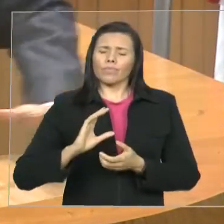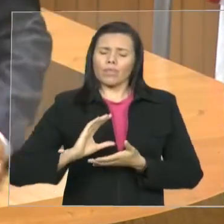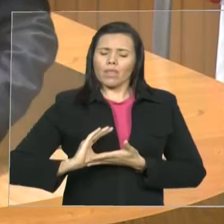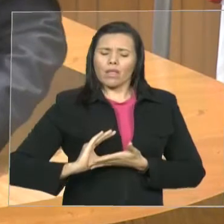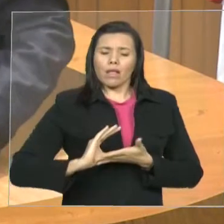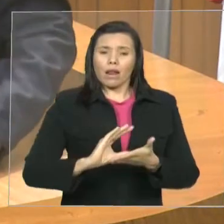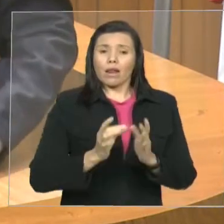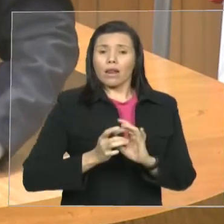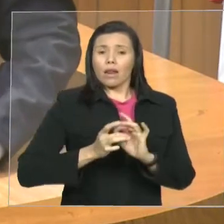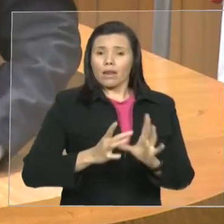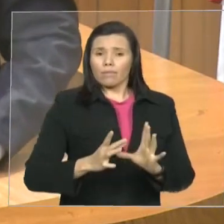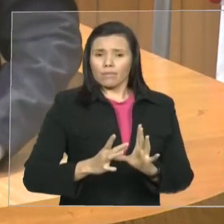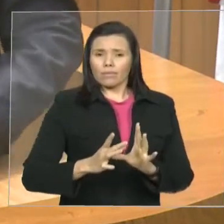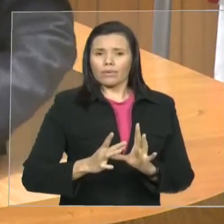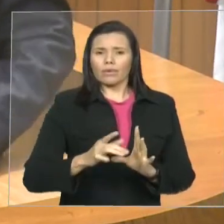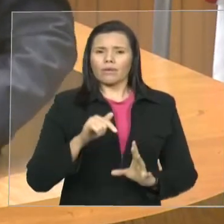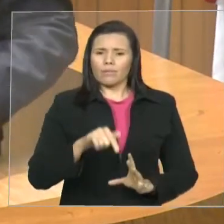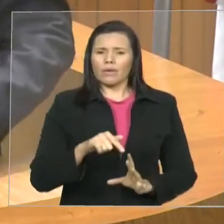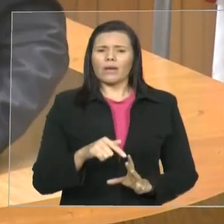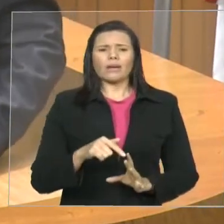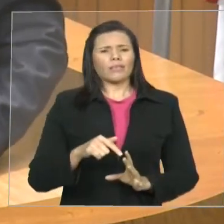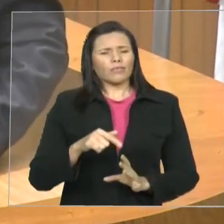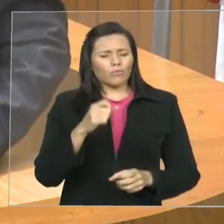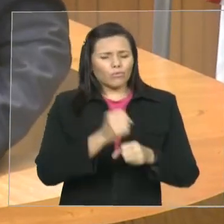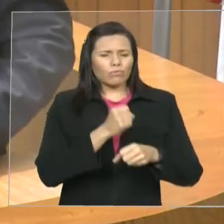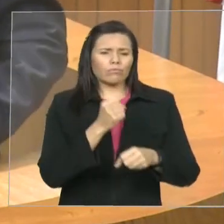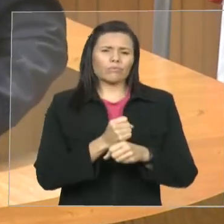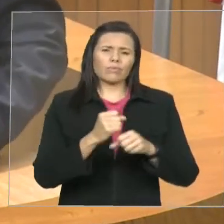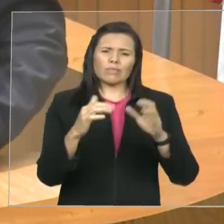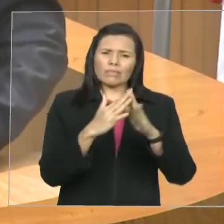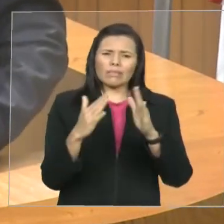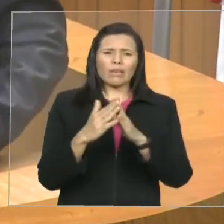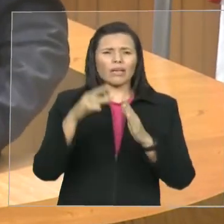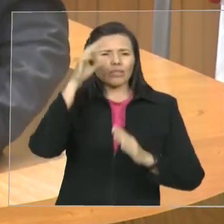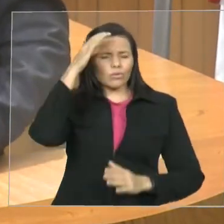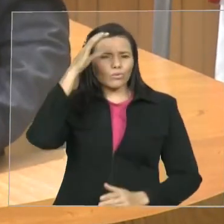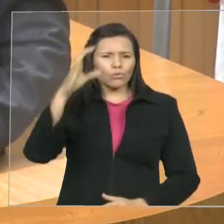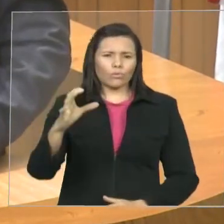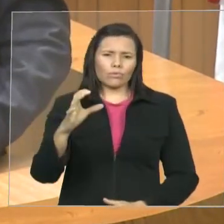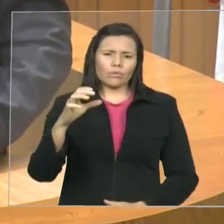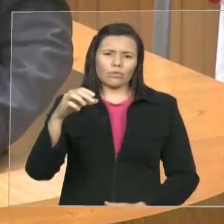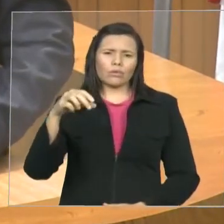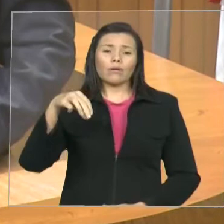Será uma casa de cultura, um museu histórico de Imperatriz,